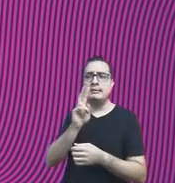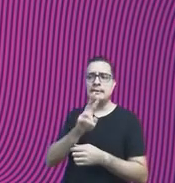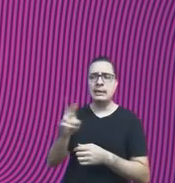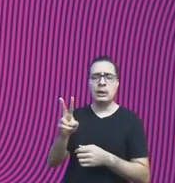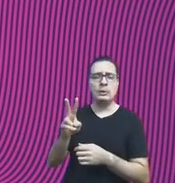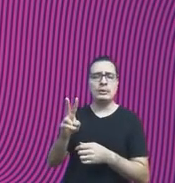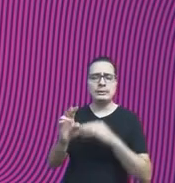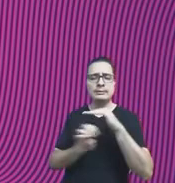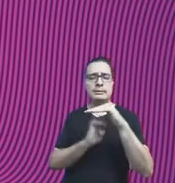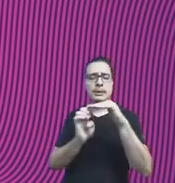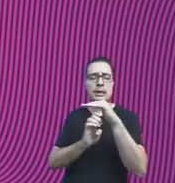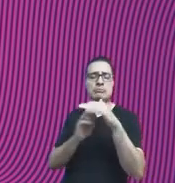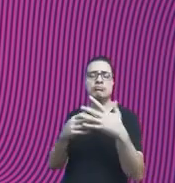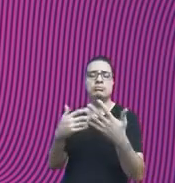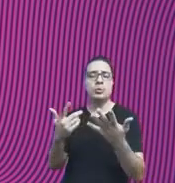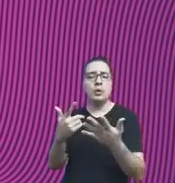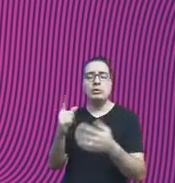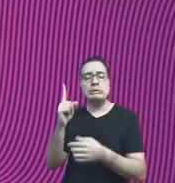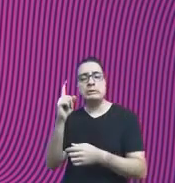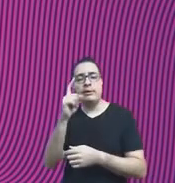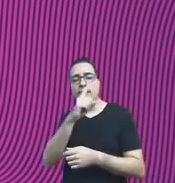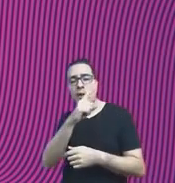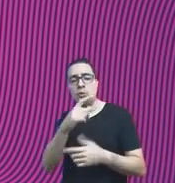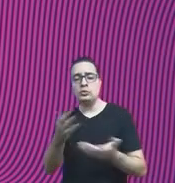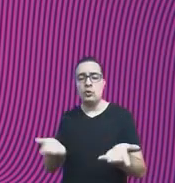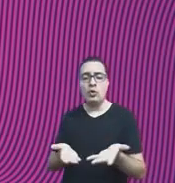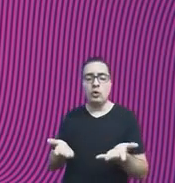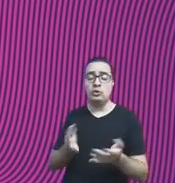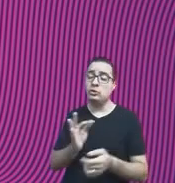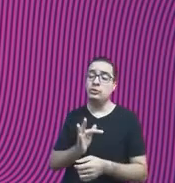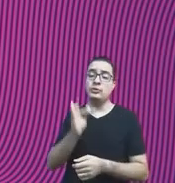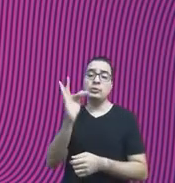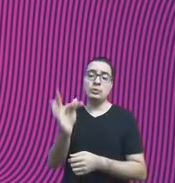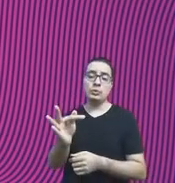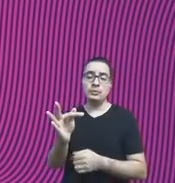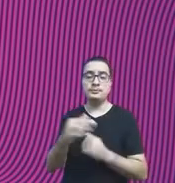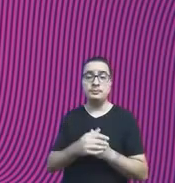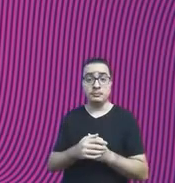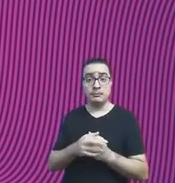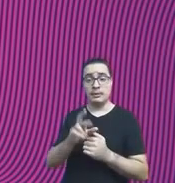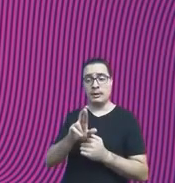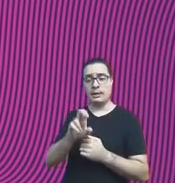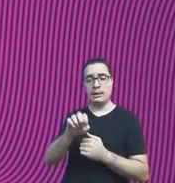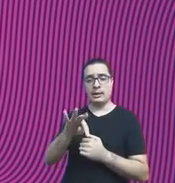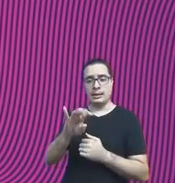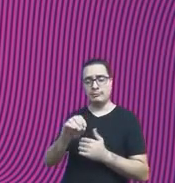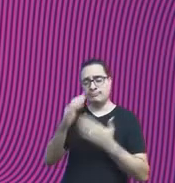quais são os nossos desafios de hoje e do futuro. Renato, muito obrigado por estar aqui com a gente.